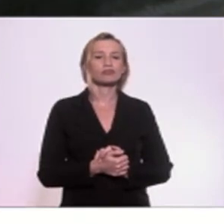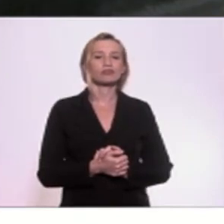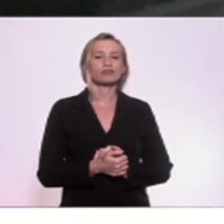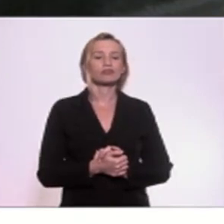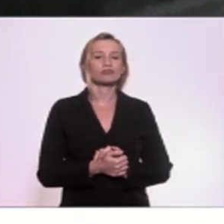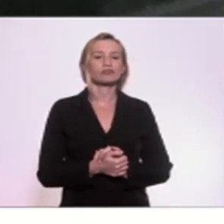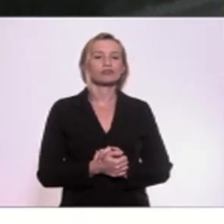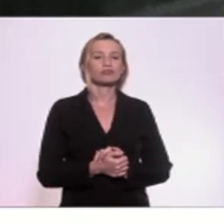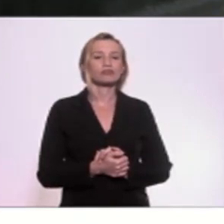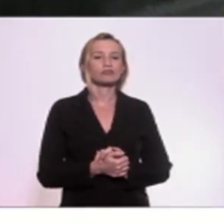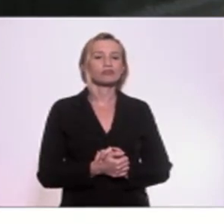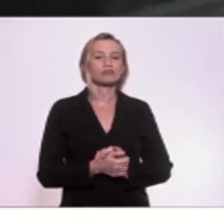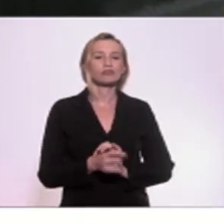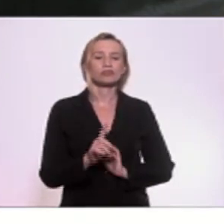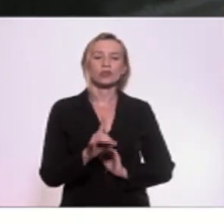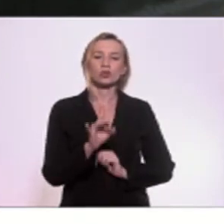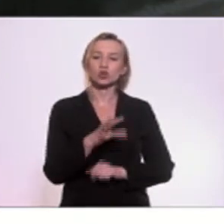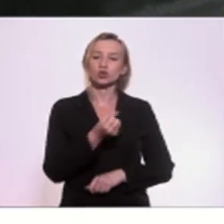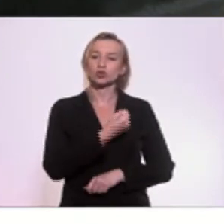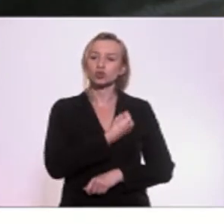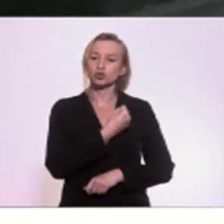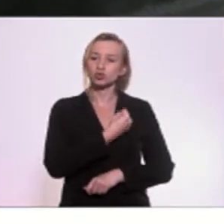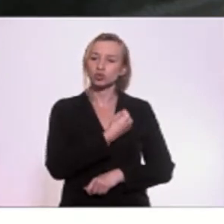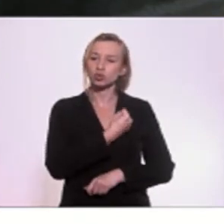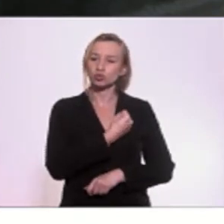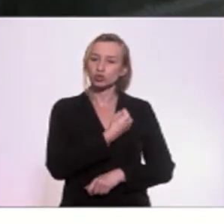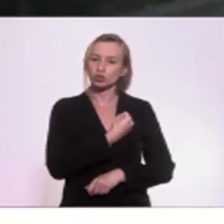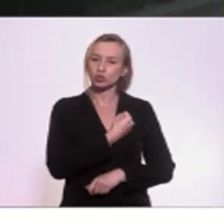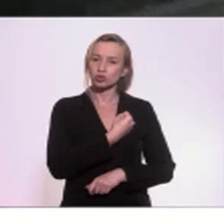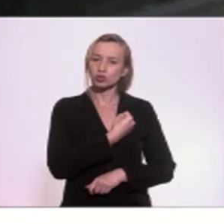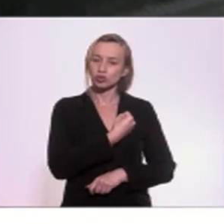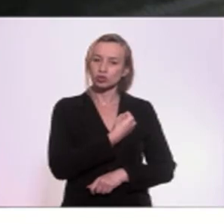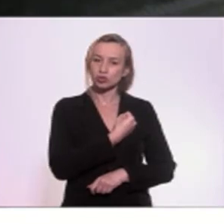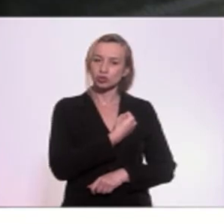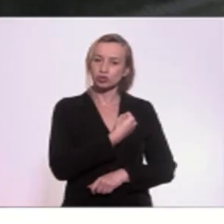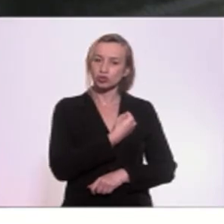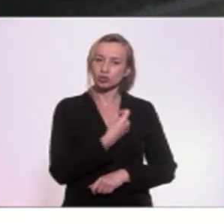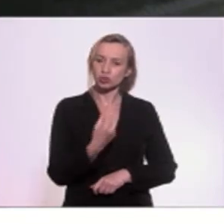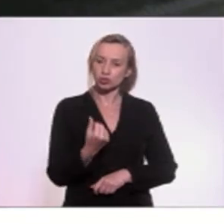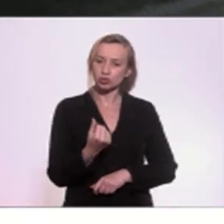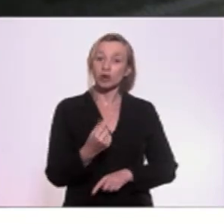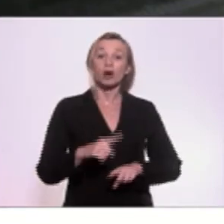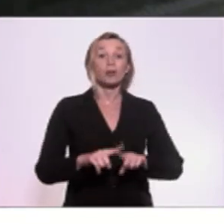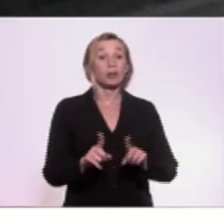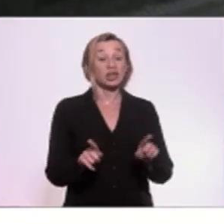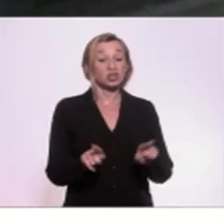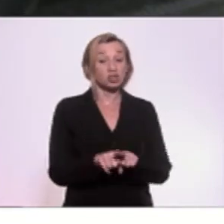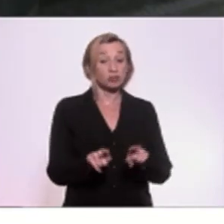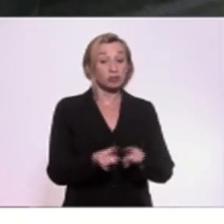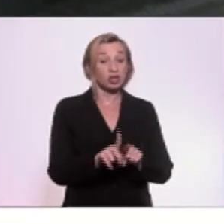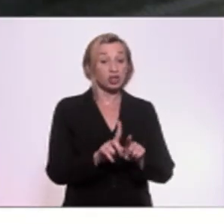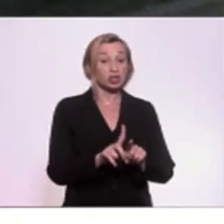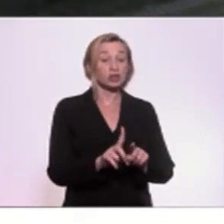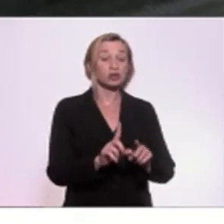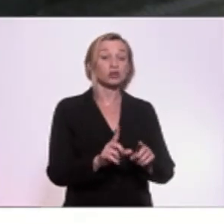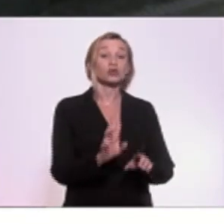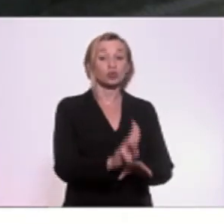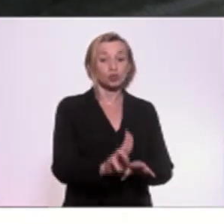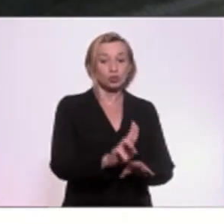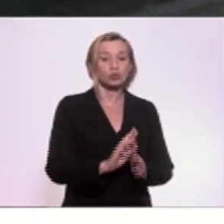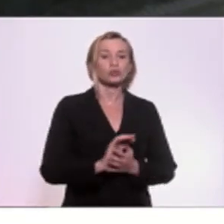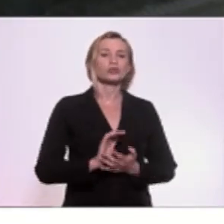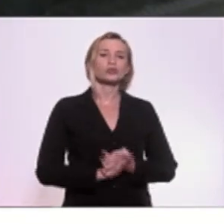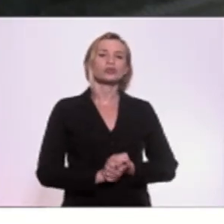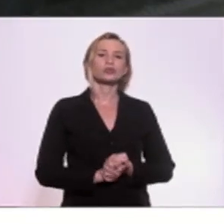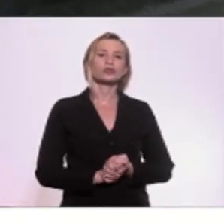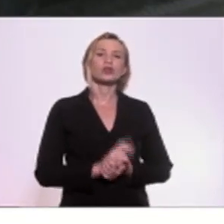dados orçamentários, mas também da execução orçamentária, né? E